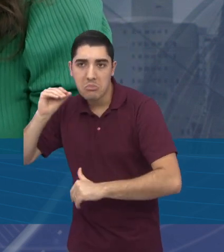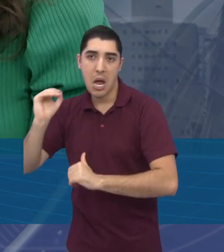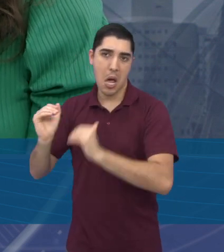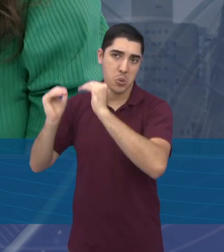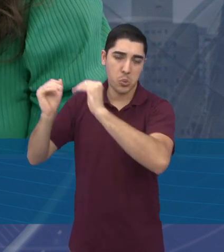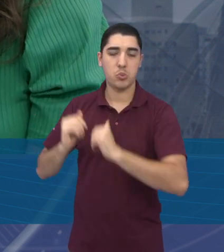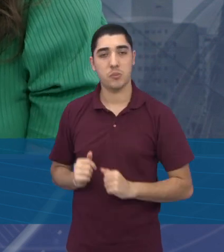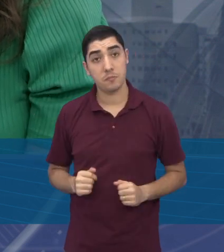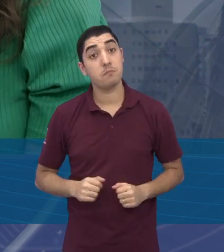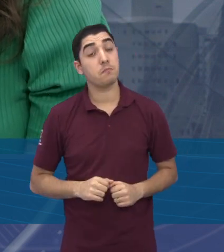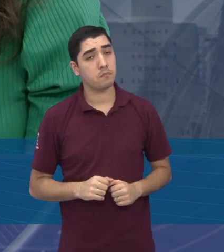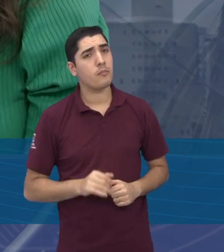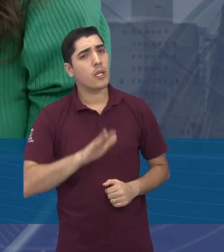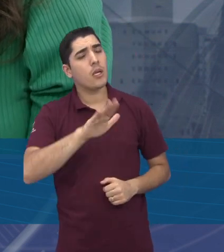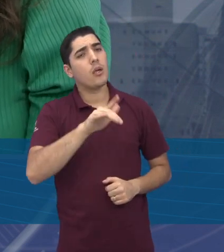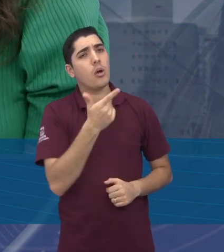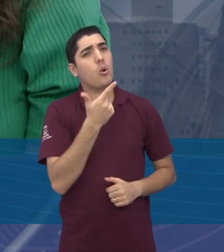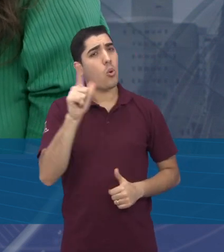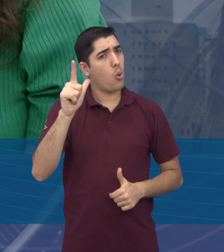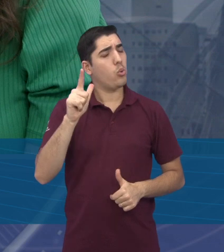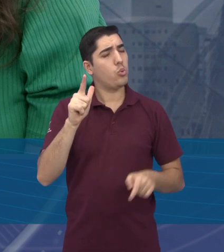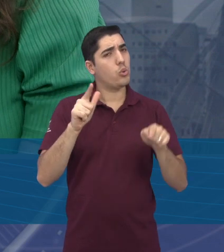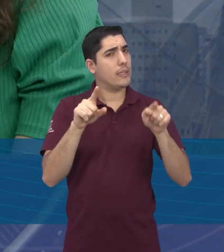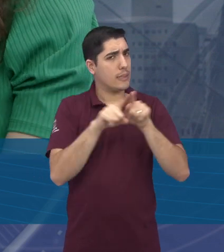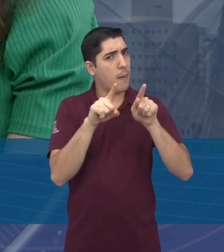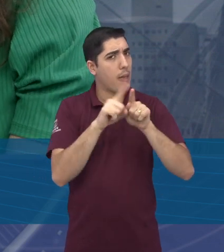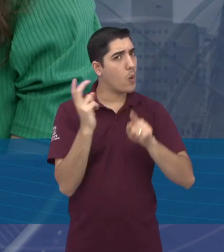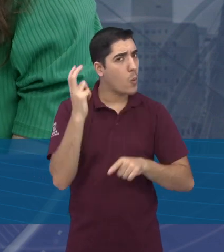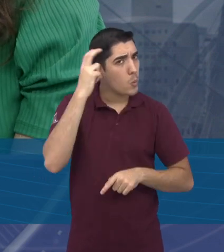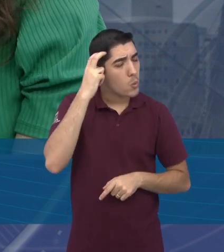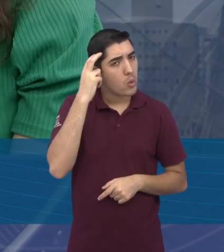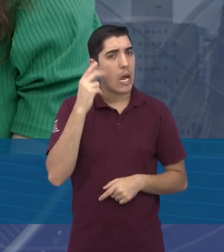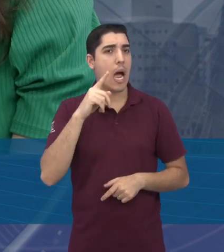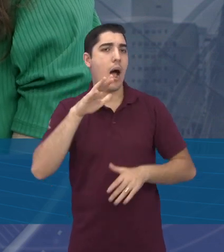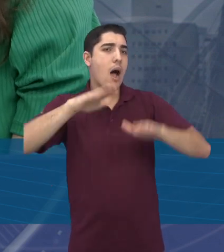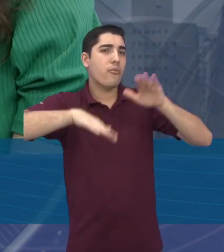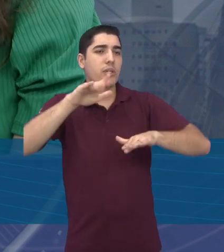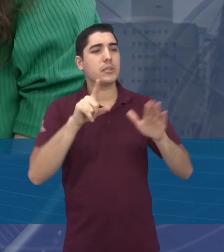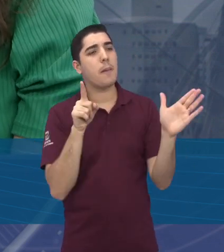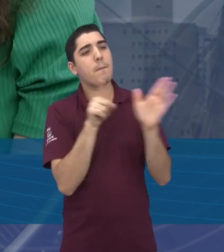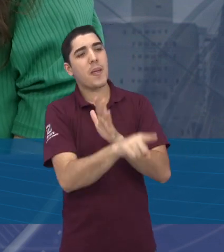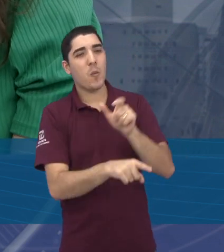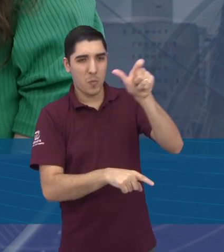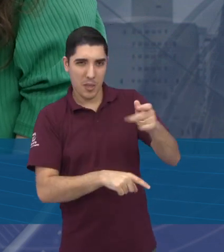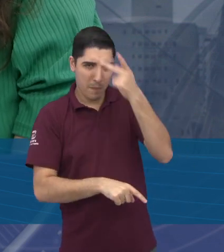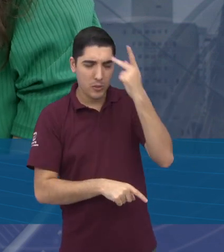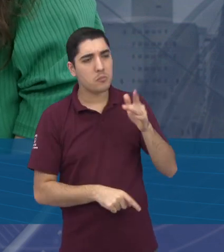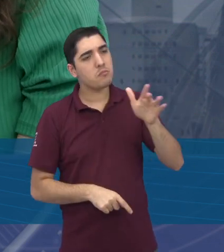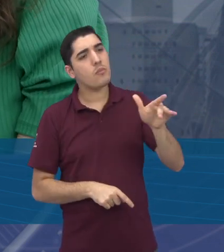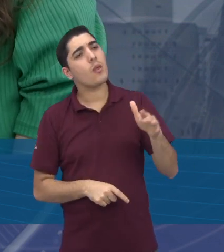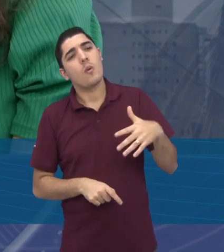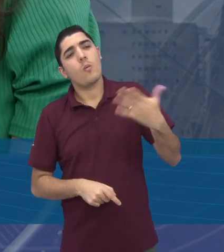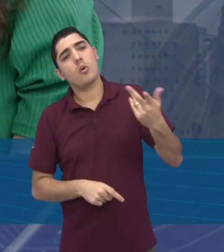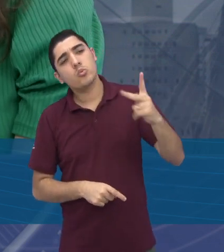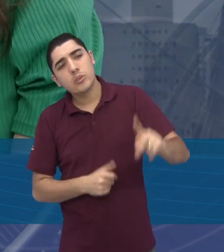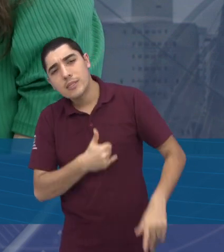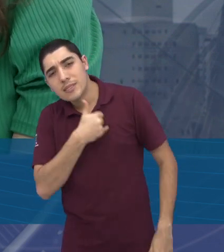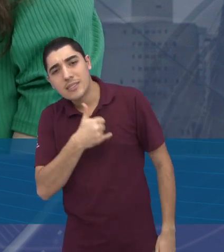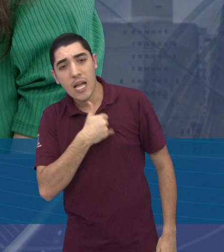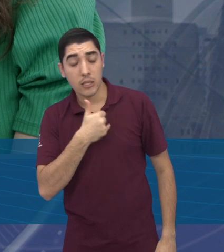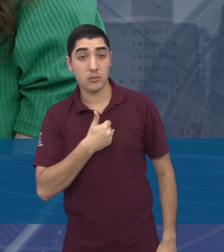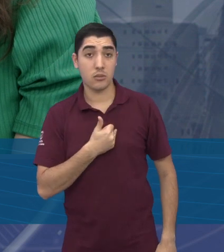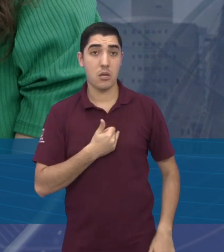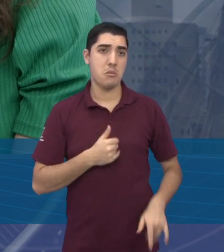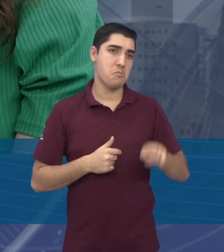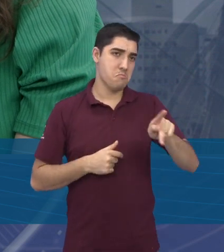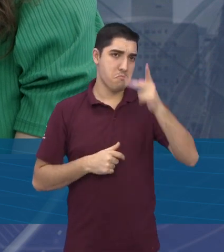Carolina? Outra coisa cultural, né? Muitas vezes quando você pergunta a idade de uma pessoa, sobretudo uma pessoa